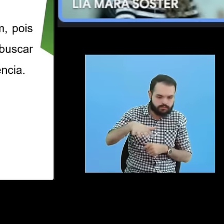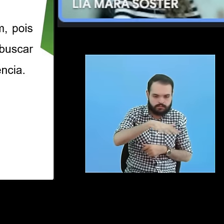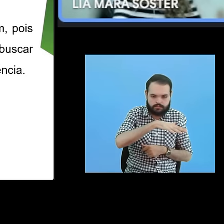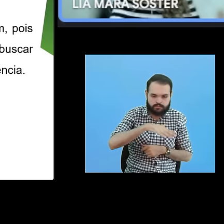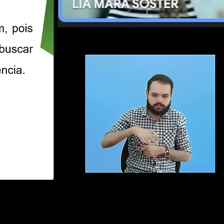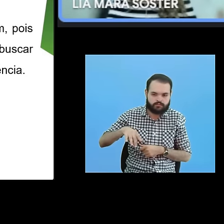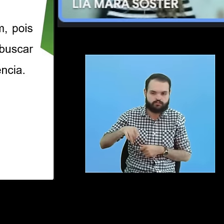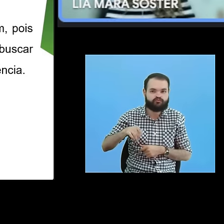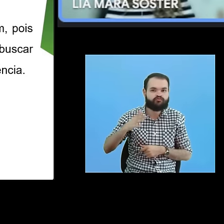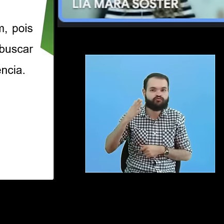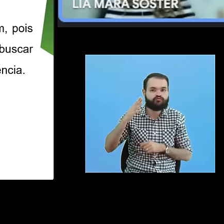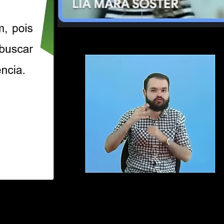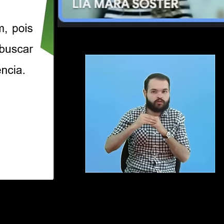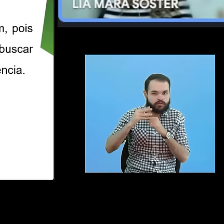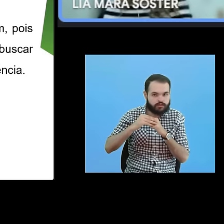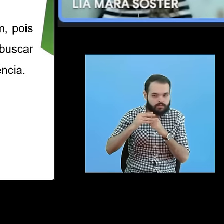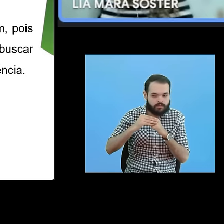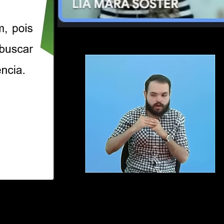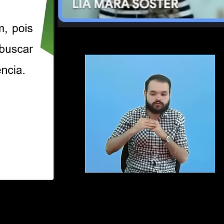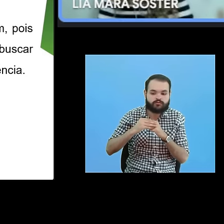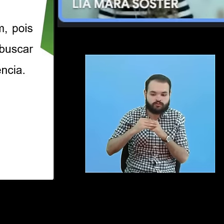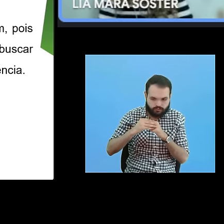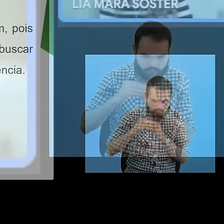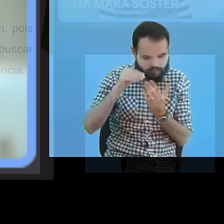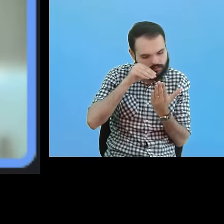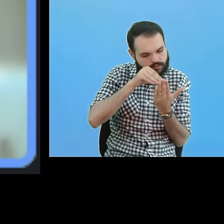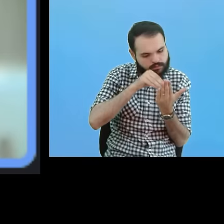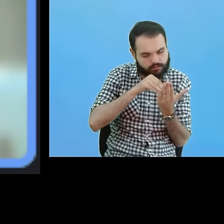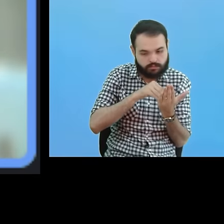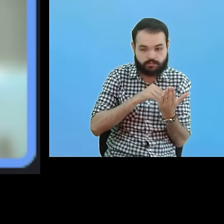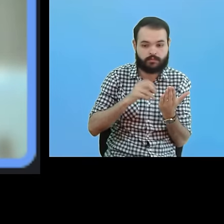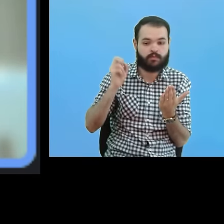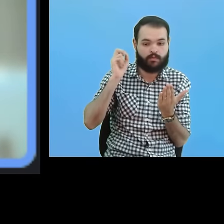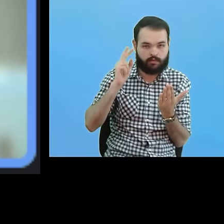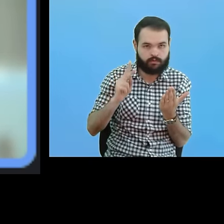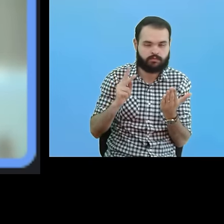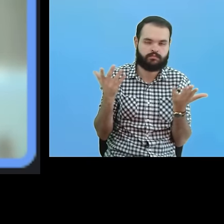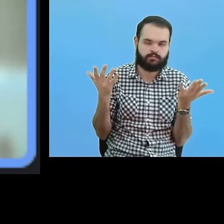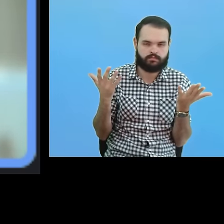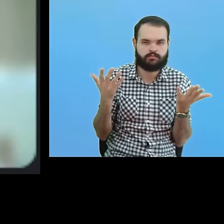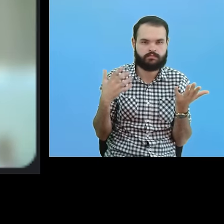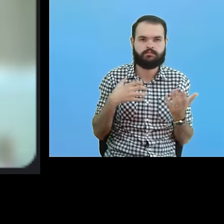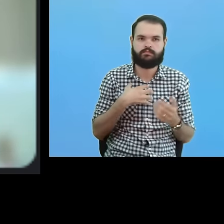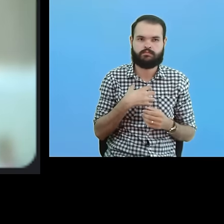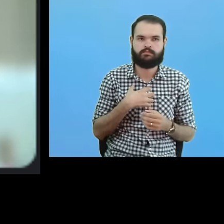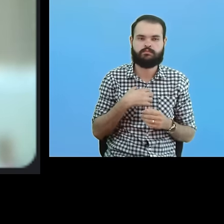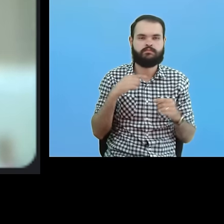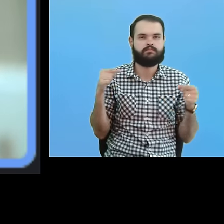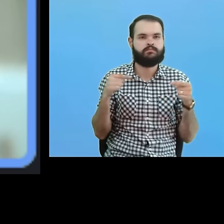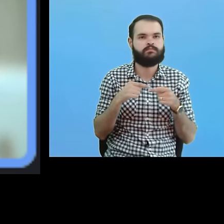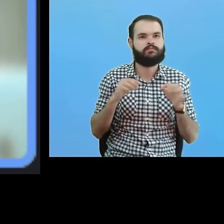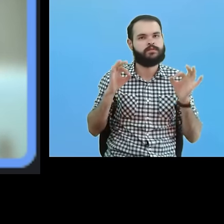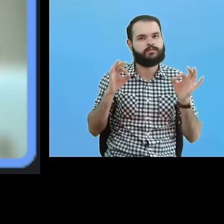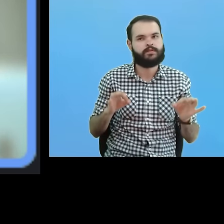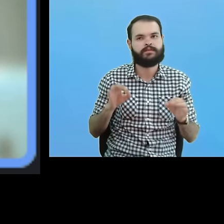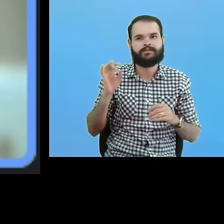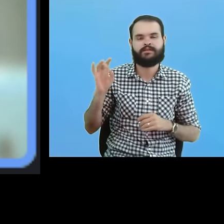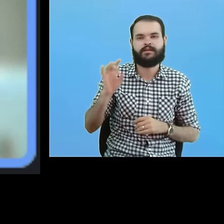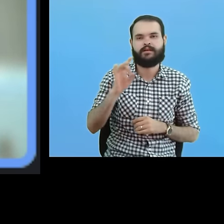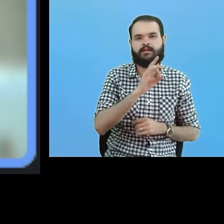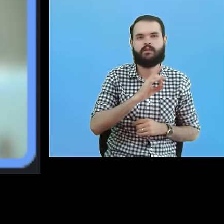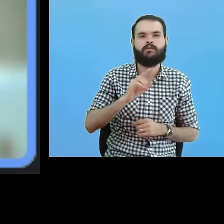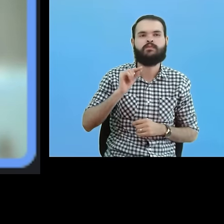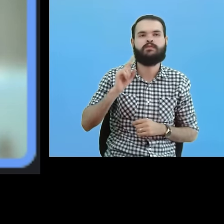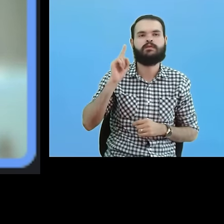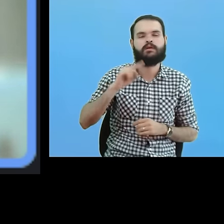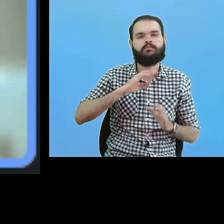já possuem e vão de determinada maneira, claro, conforme a especificidade de cada um,